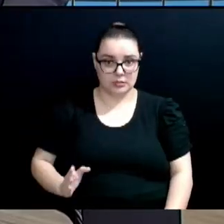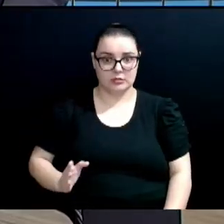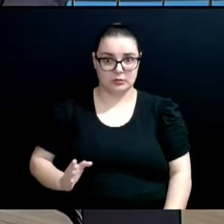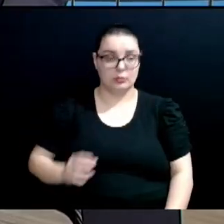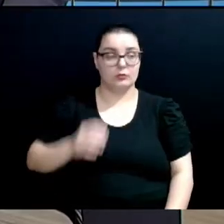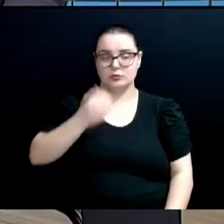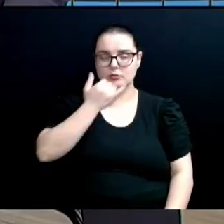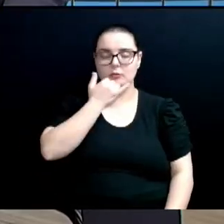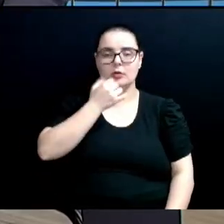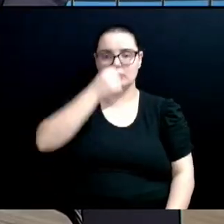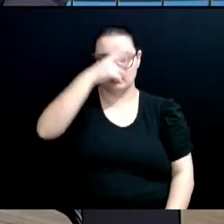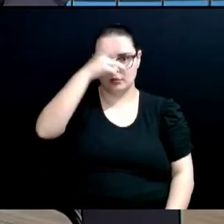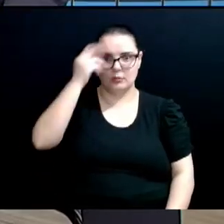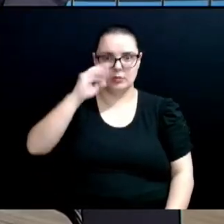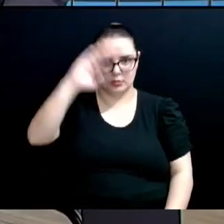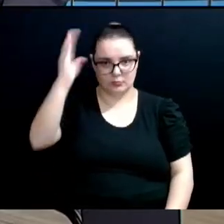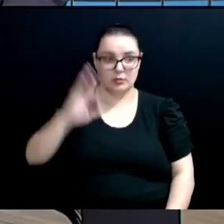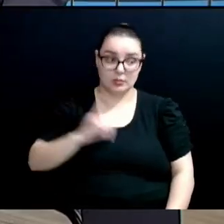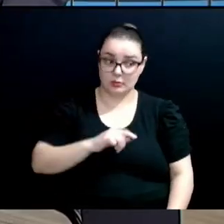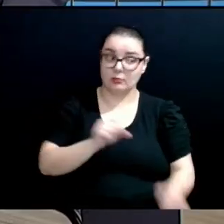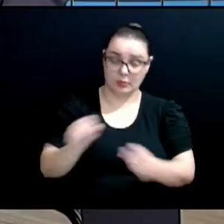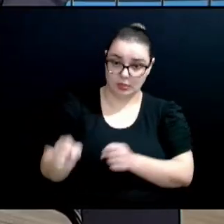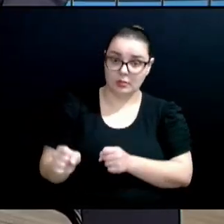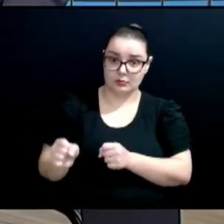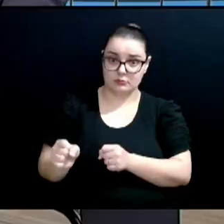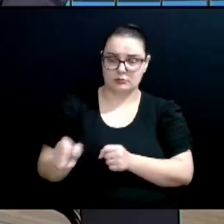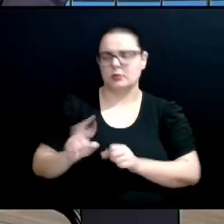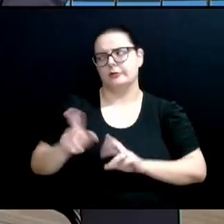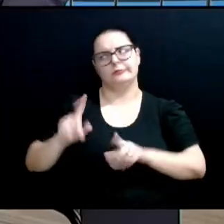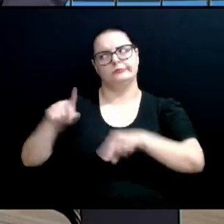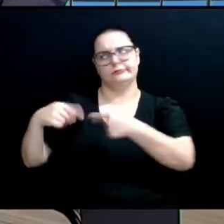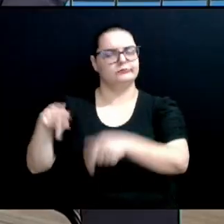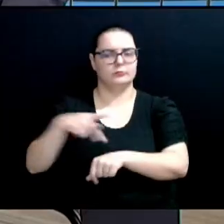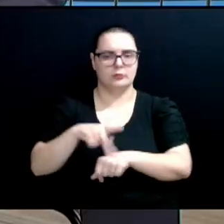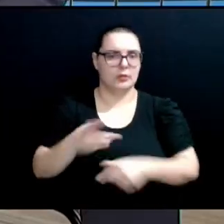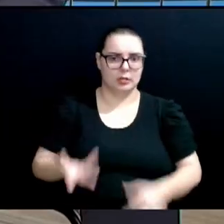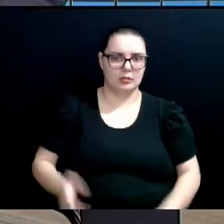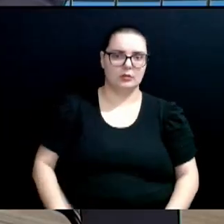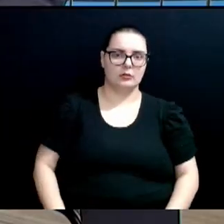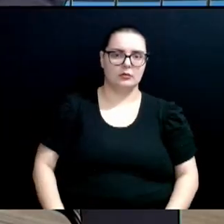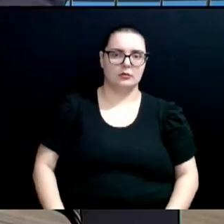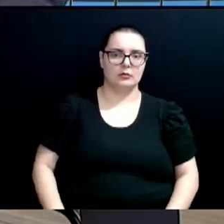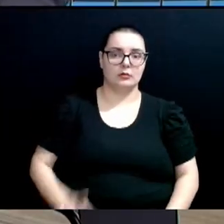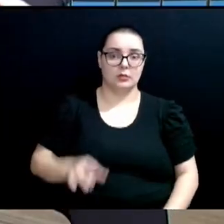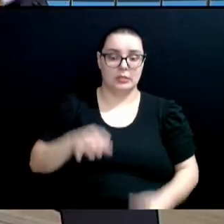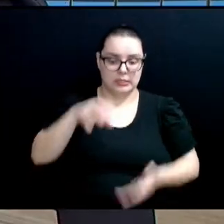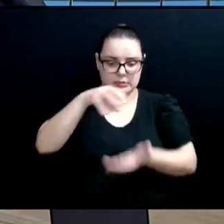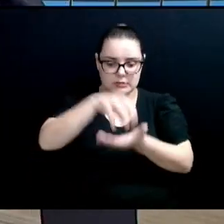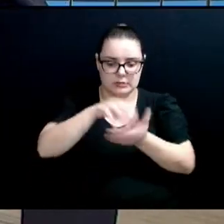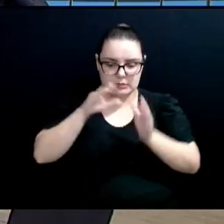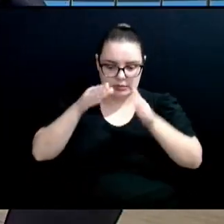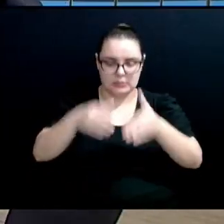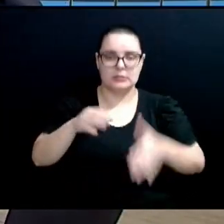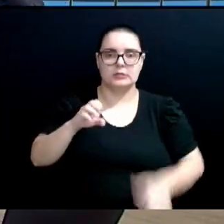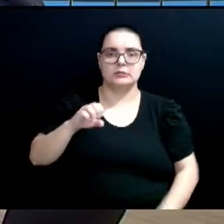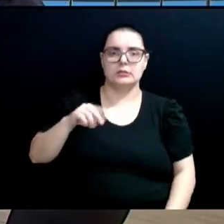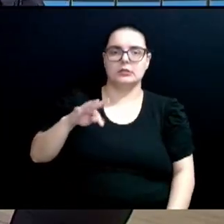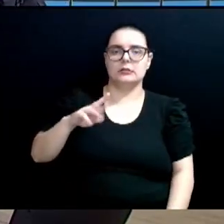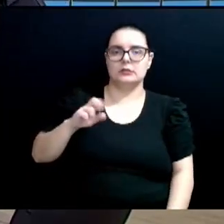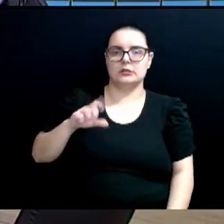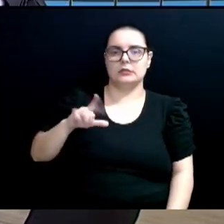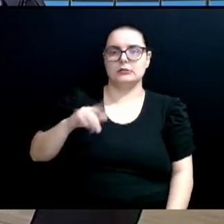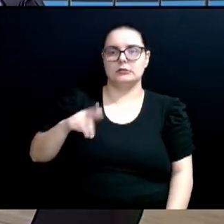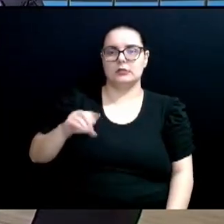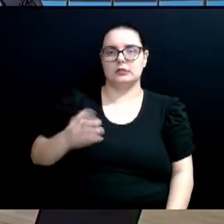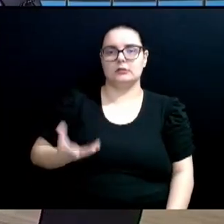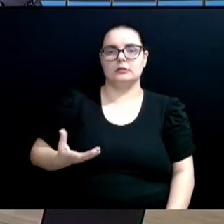poder, né? Diferente de muitos outros países em que é muito centralizado, né? E isso, se a gente pegar a